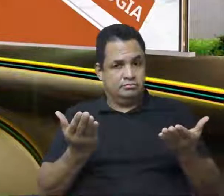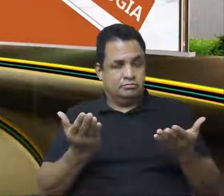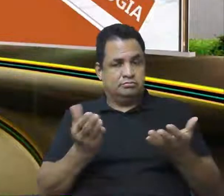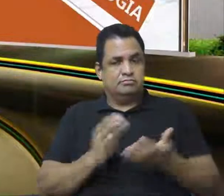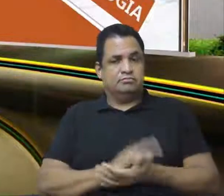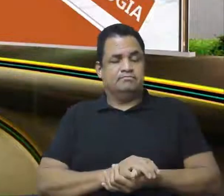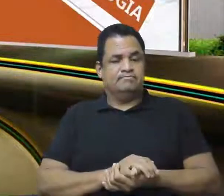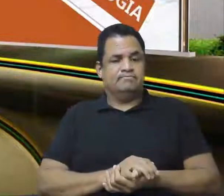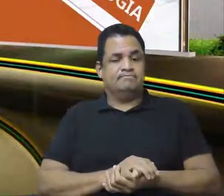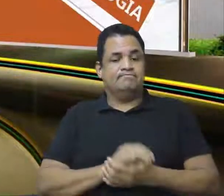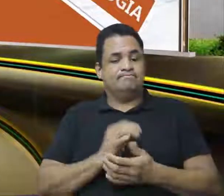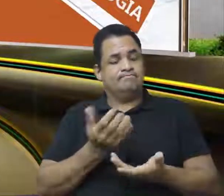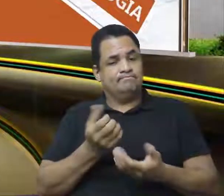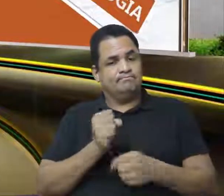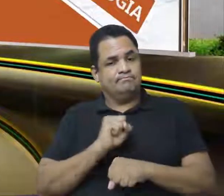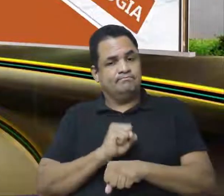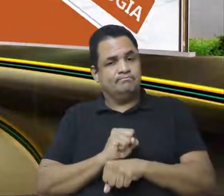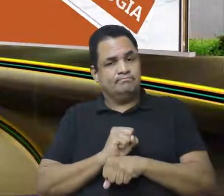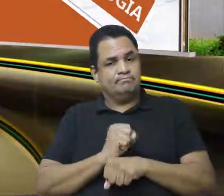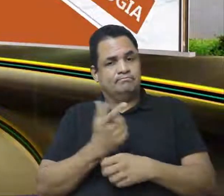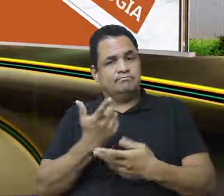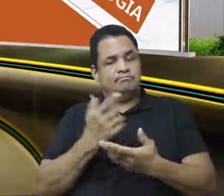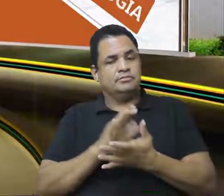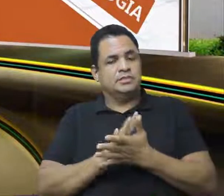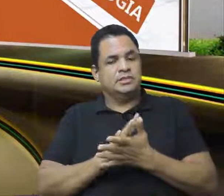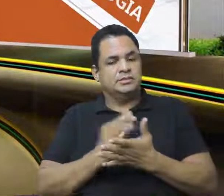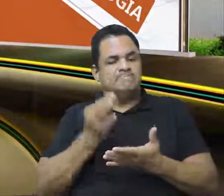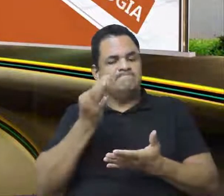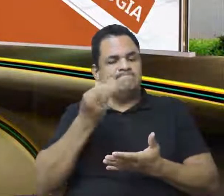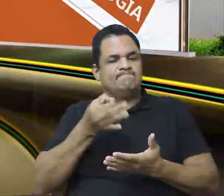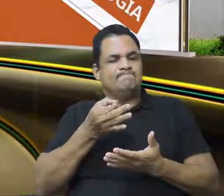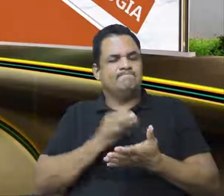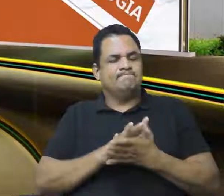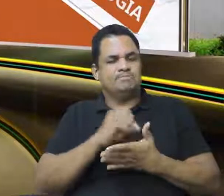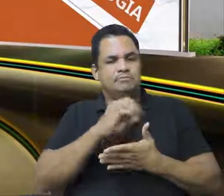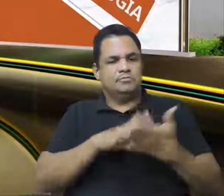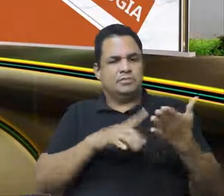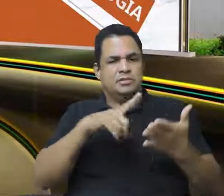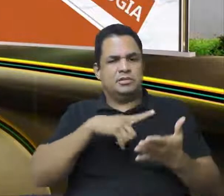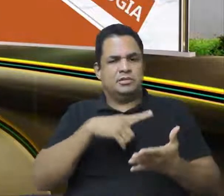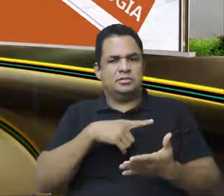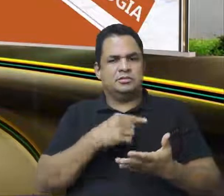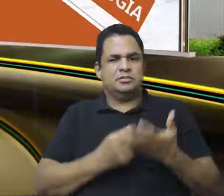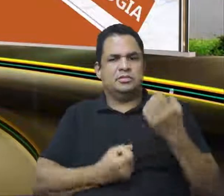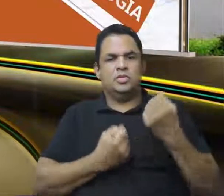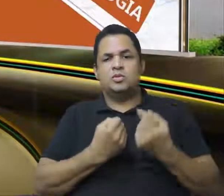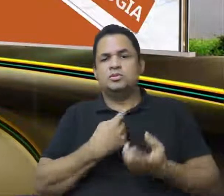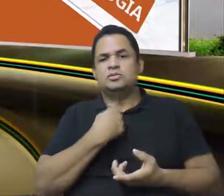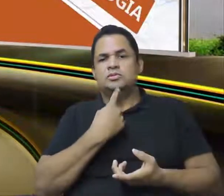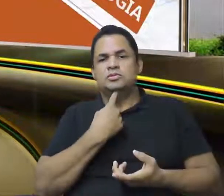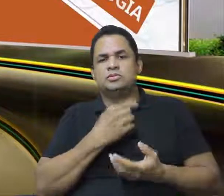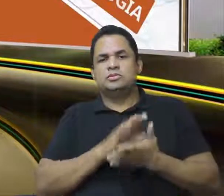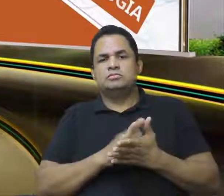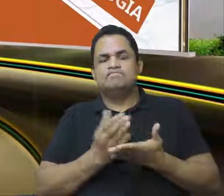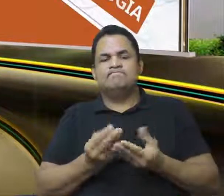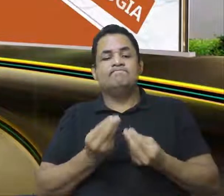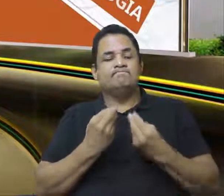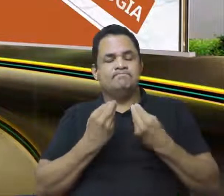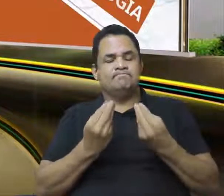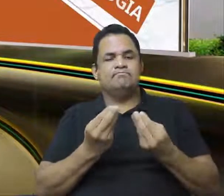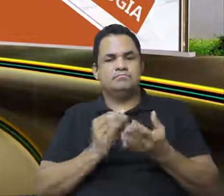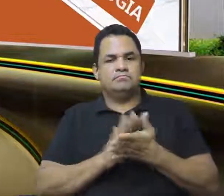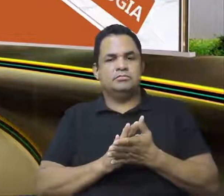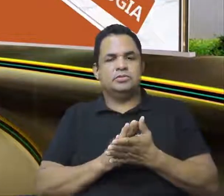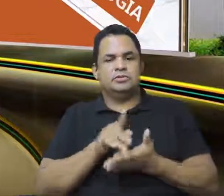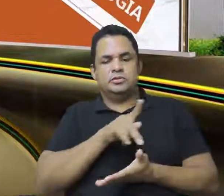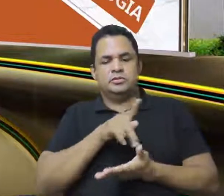que vocês tenham acertado a maioria das questões. Mas se houver alguma dúvida, peçam para os professores presenciais entrar em